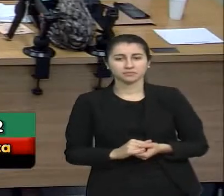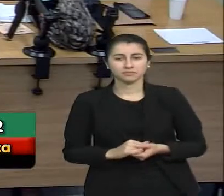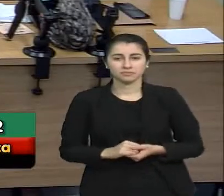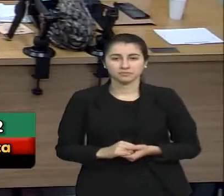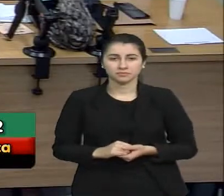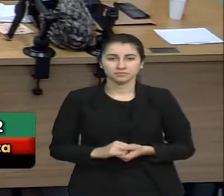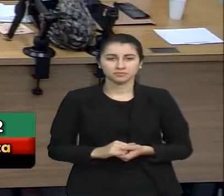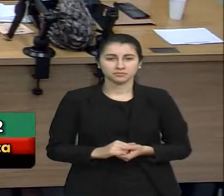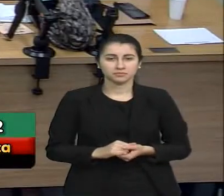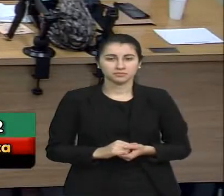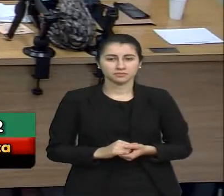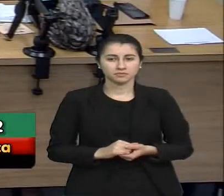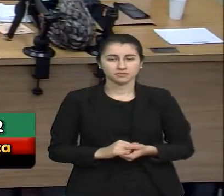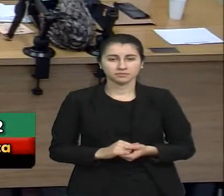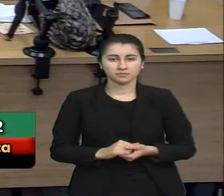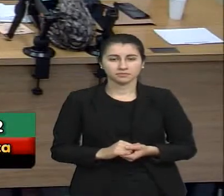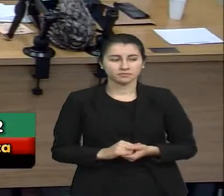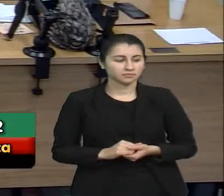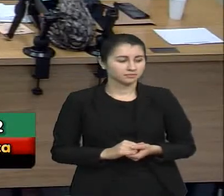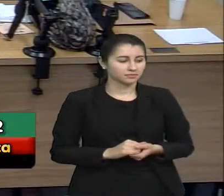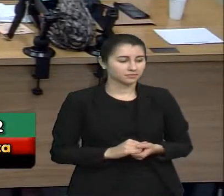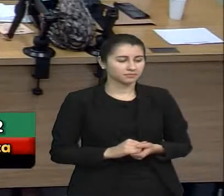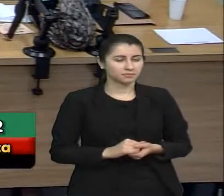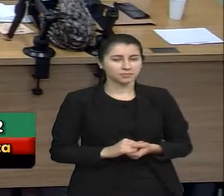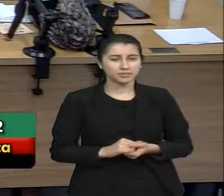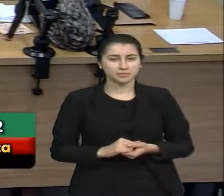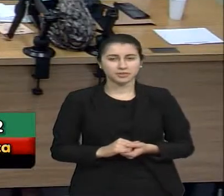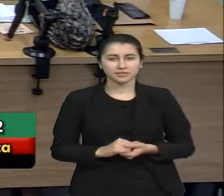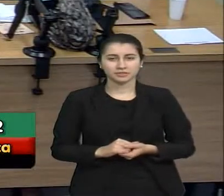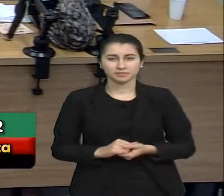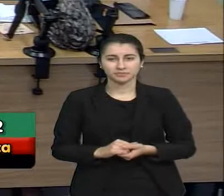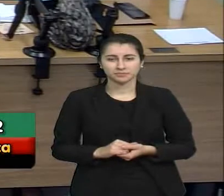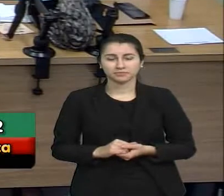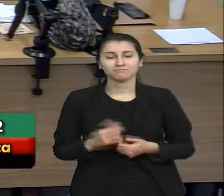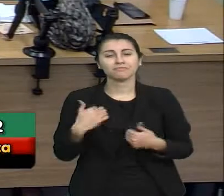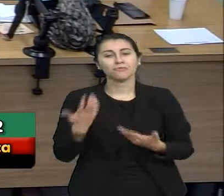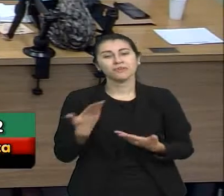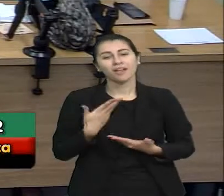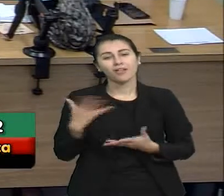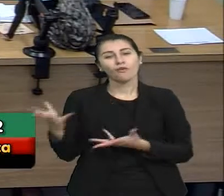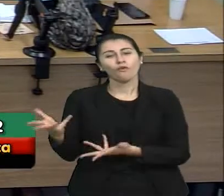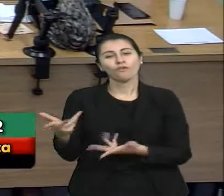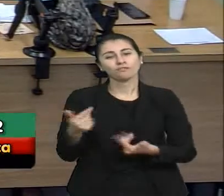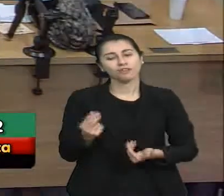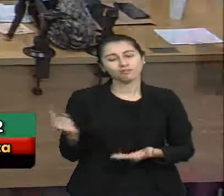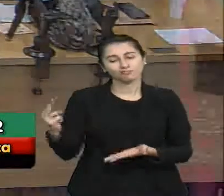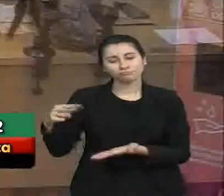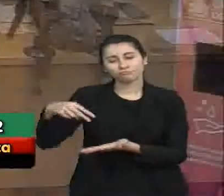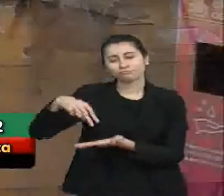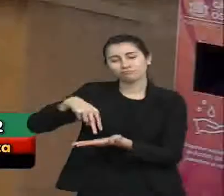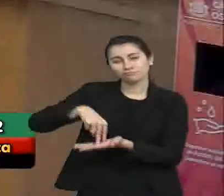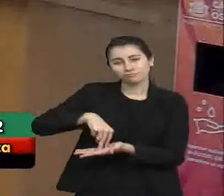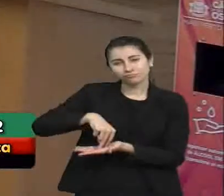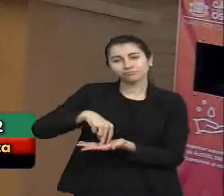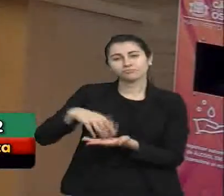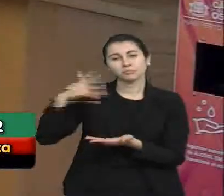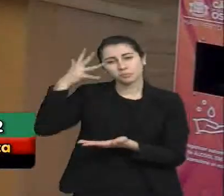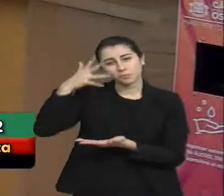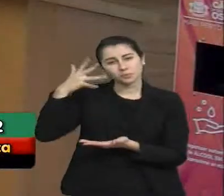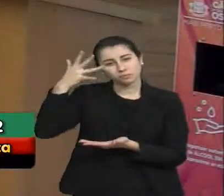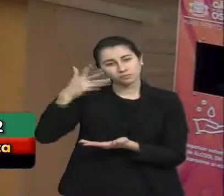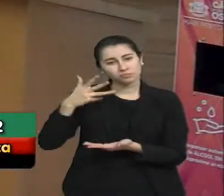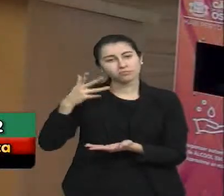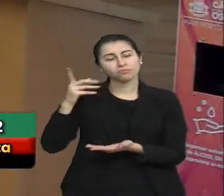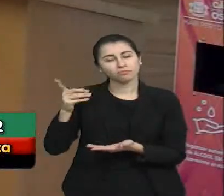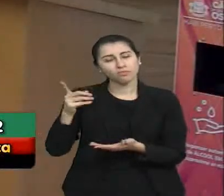Muitíssimo obrigado pelas palavras. Eu gostaria de convidar agora, para fazer uso da palavra, o Raposo Martins, que é Relações